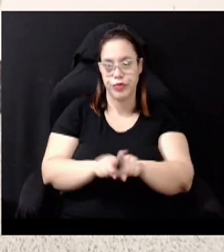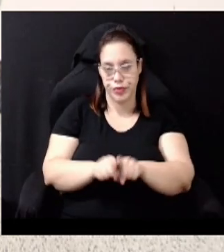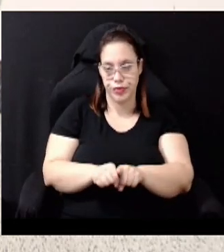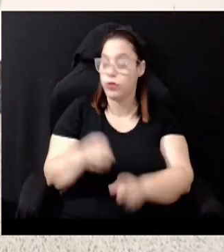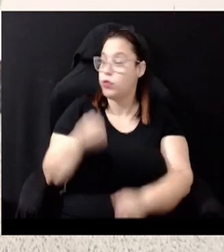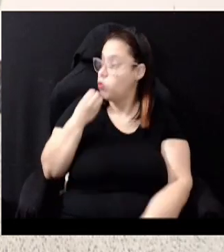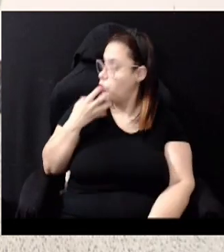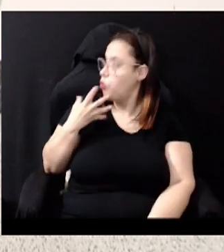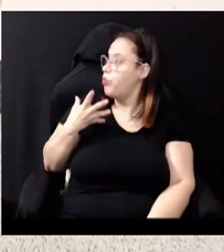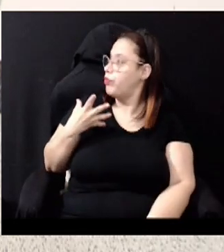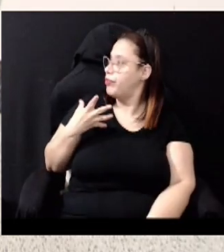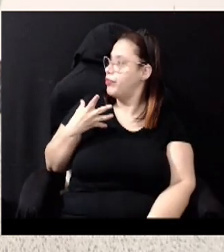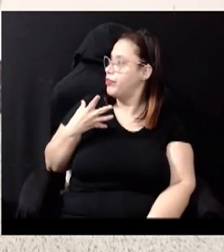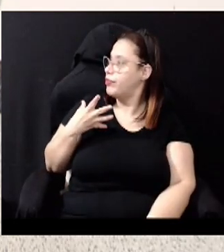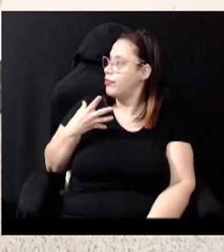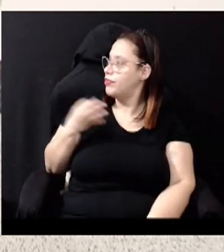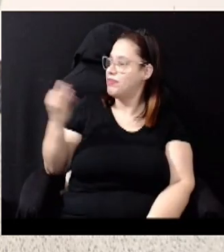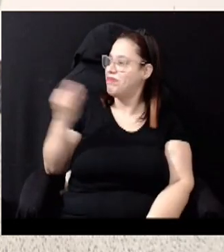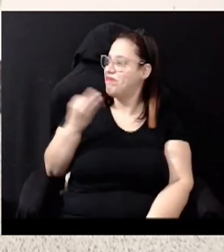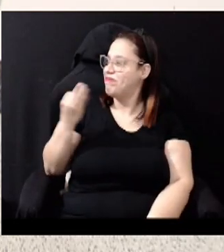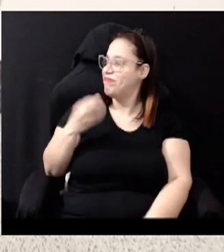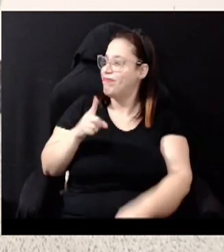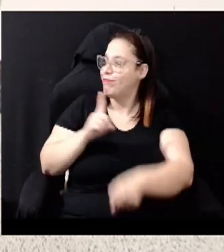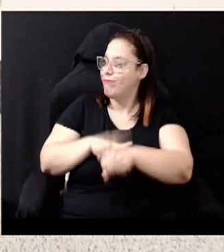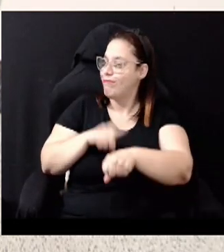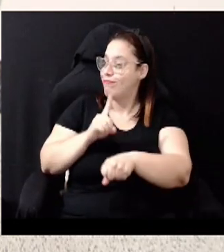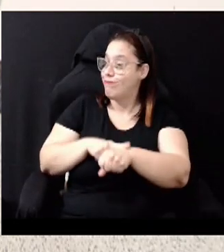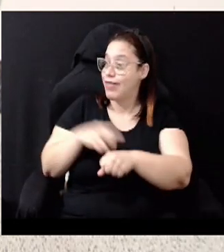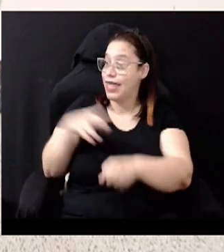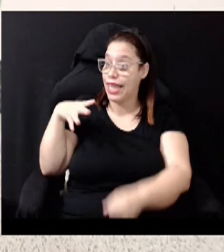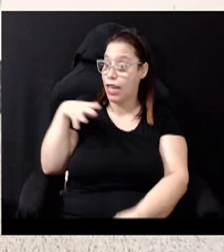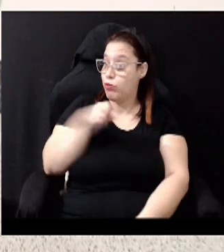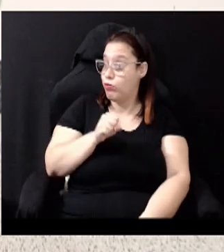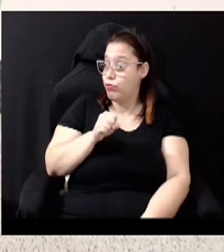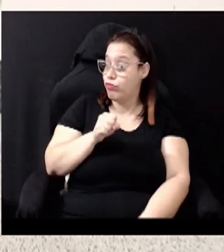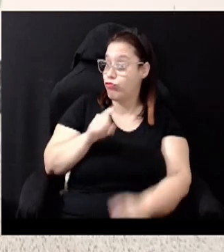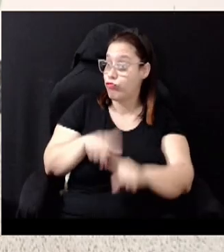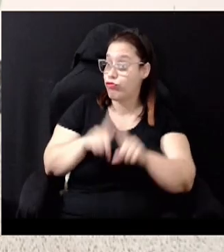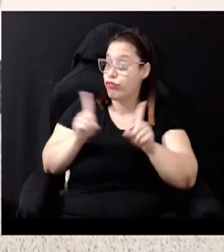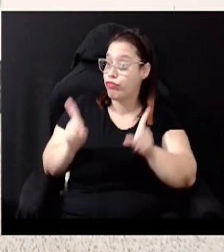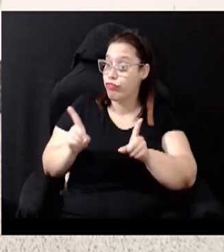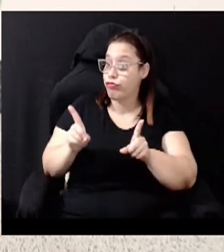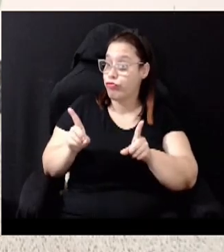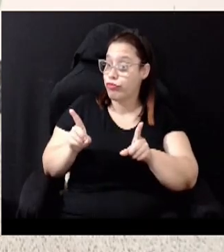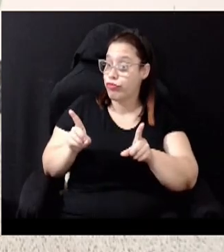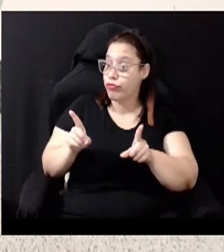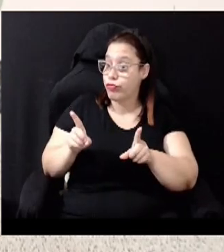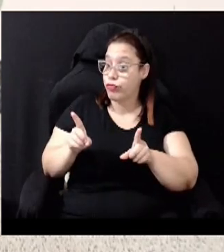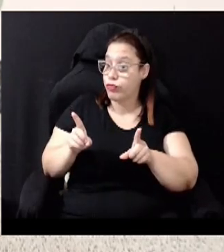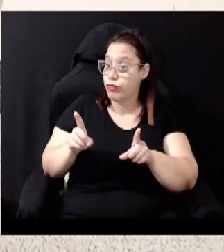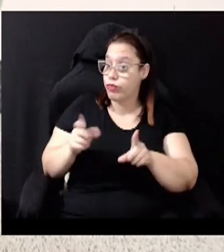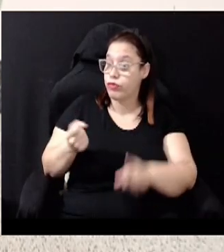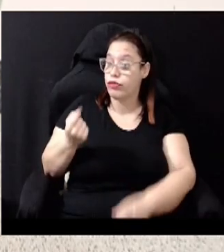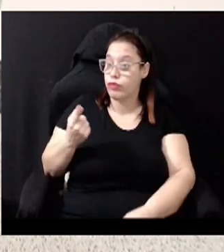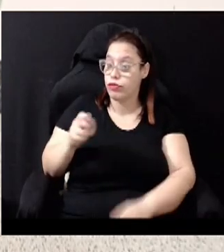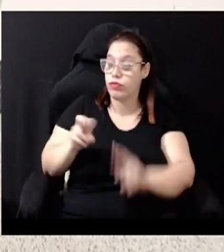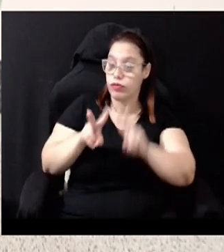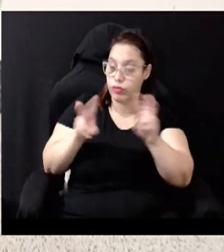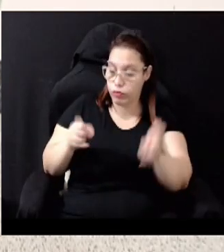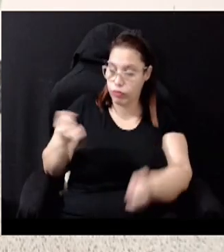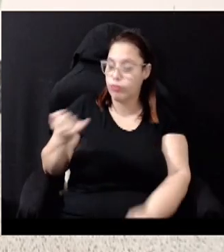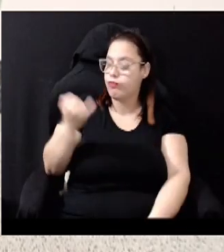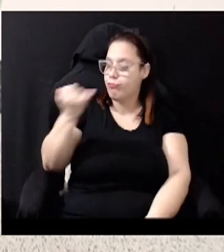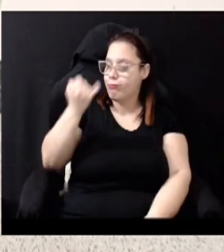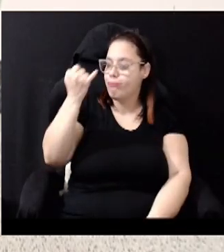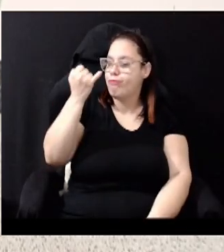o papo está super bom, tanto que o nosso tempo está passando rapidinho, mas você tocou mais uma vez num assunto super importante com